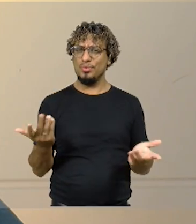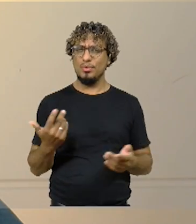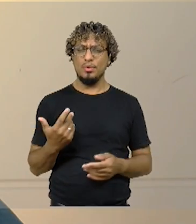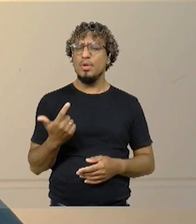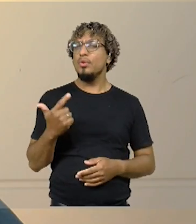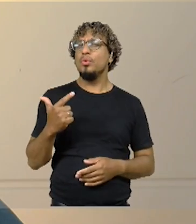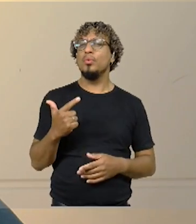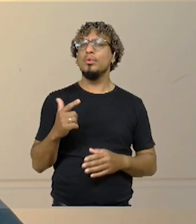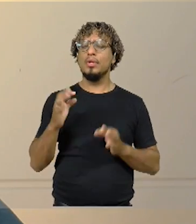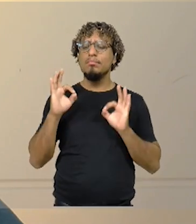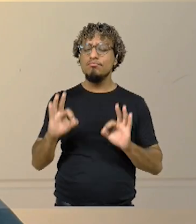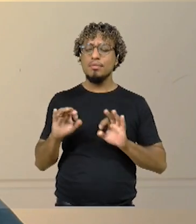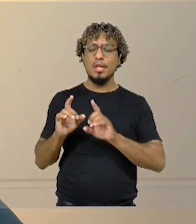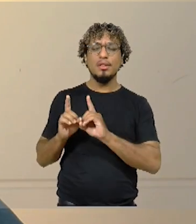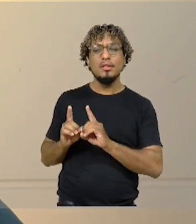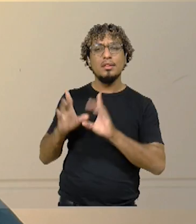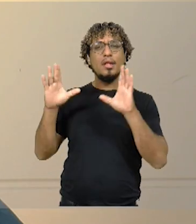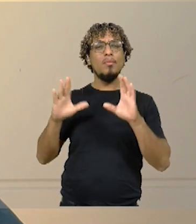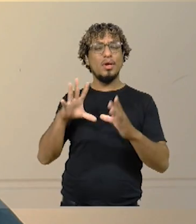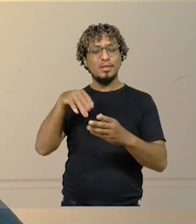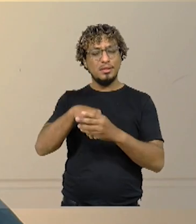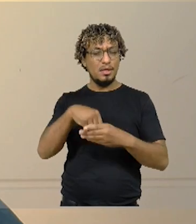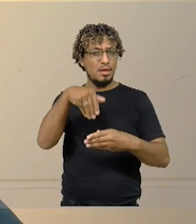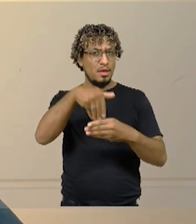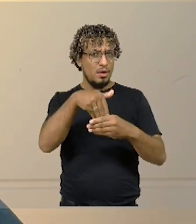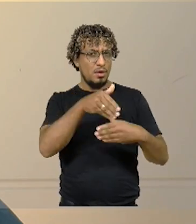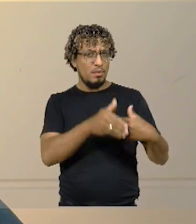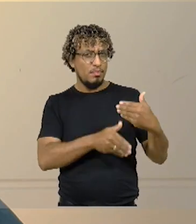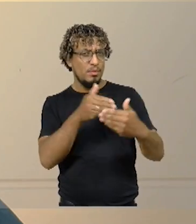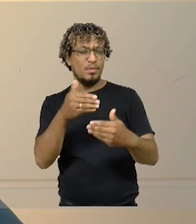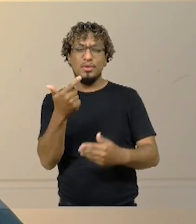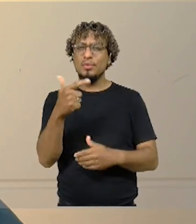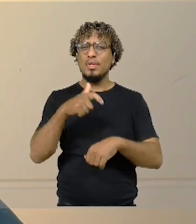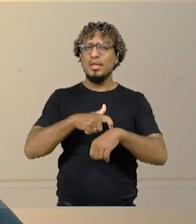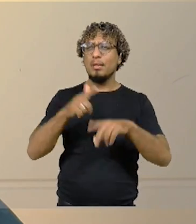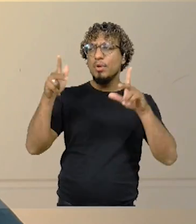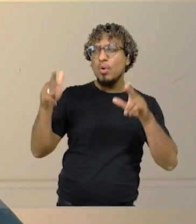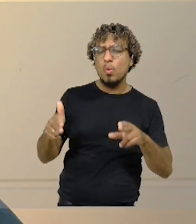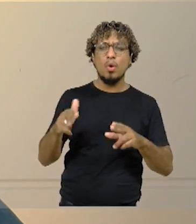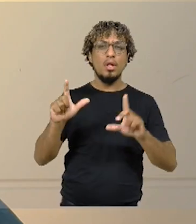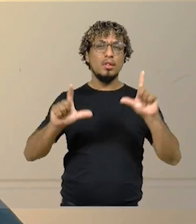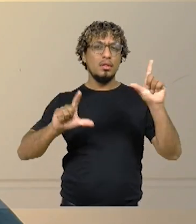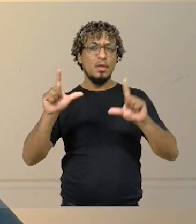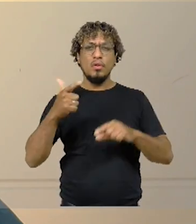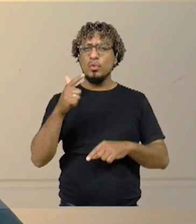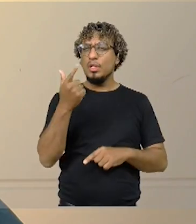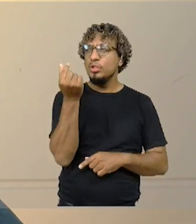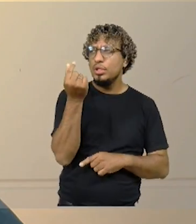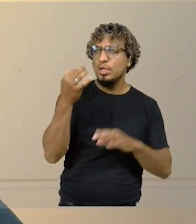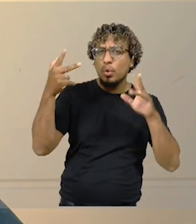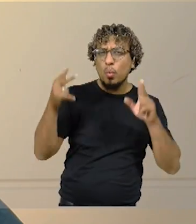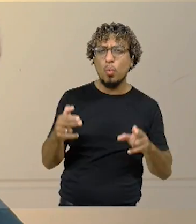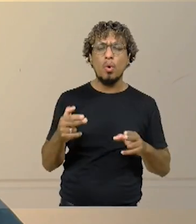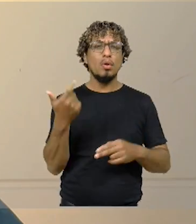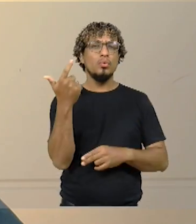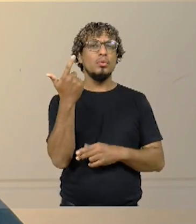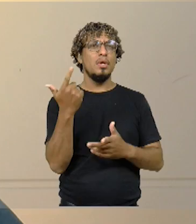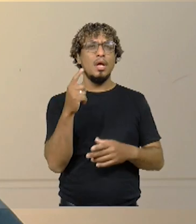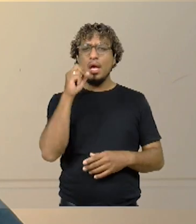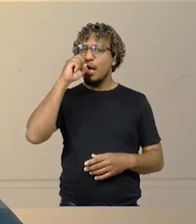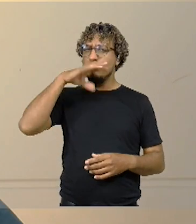investindo o dinheiro. O prefeito atual, nem nas placas, ele diz qual é o orçamento daquela obra, quem é que está fazendo aquela obra,